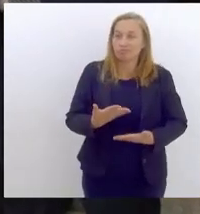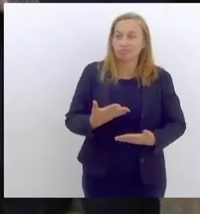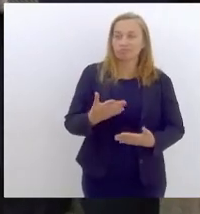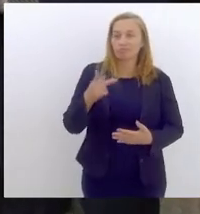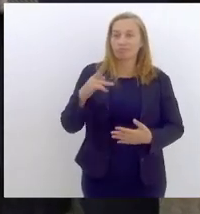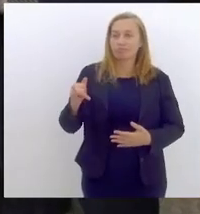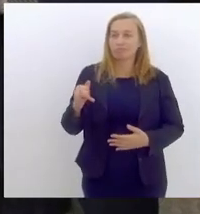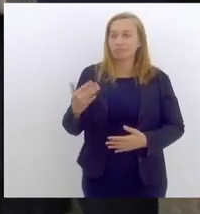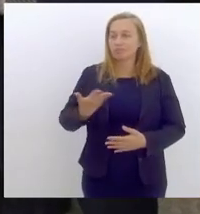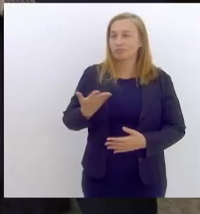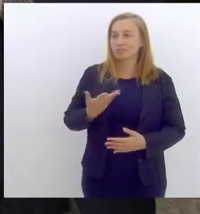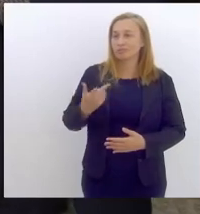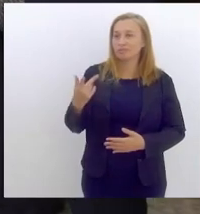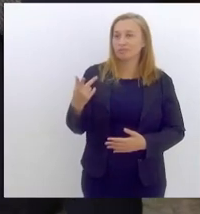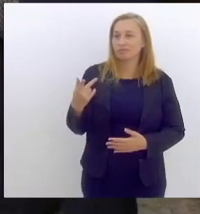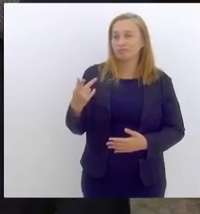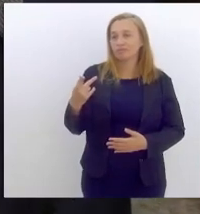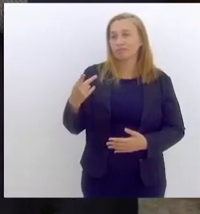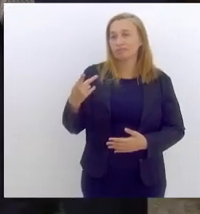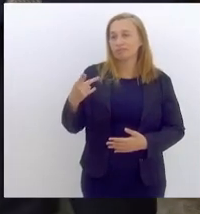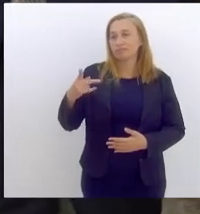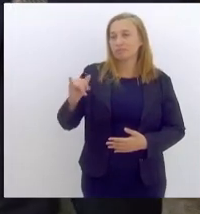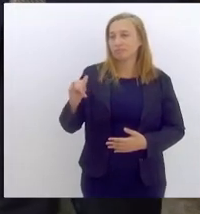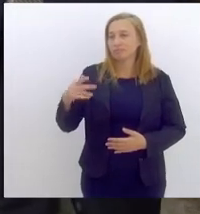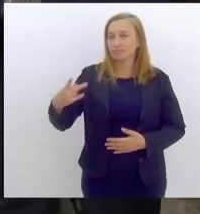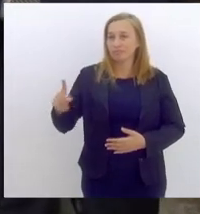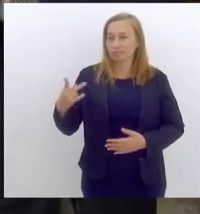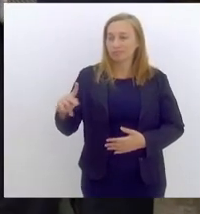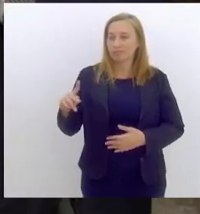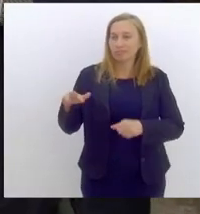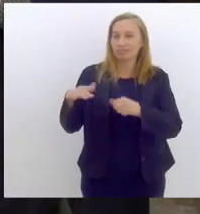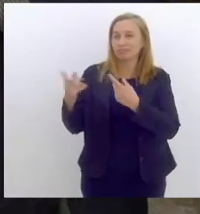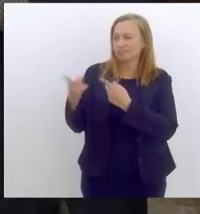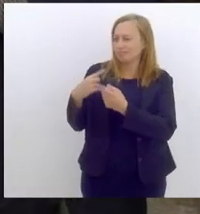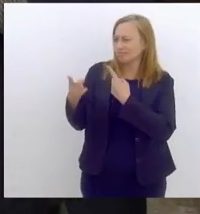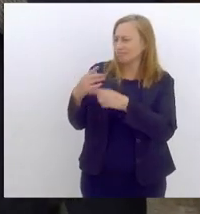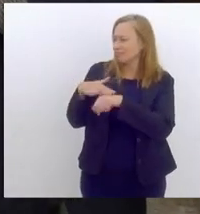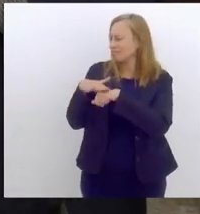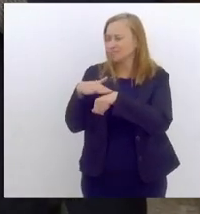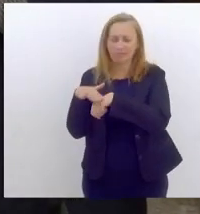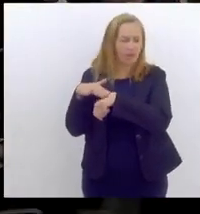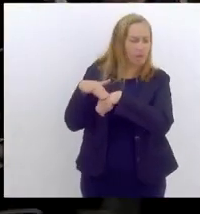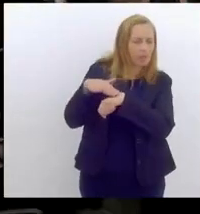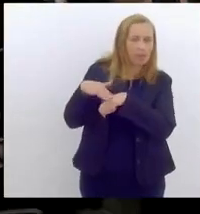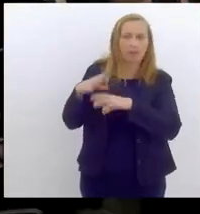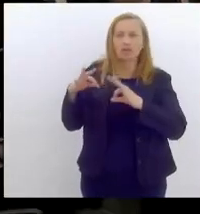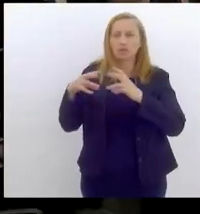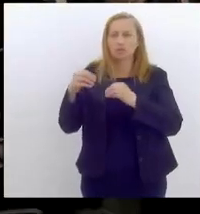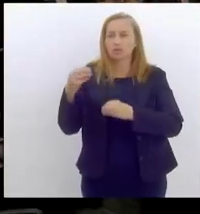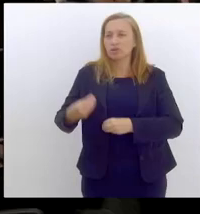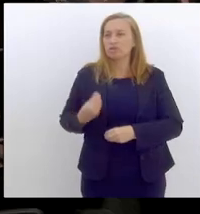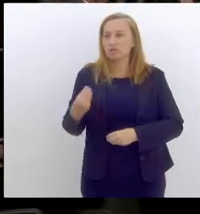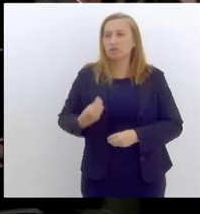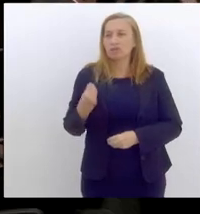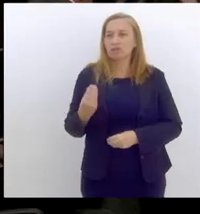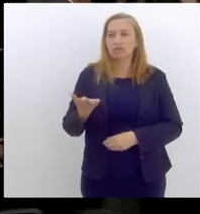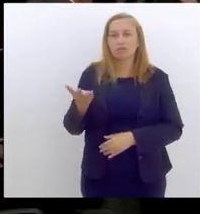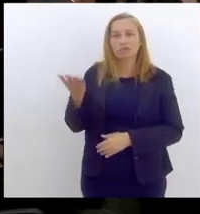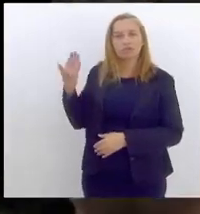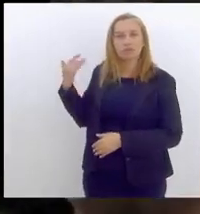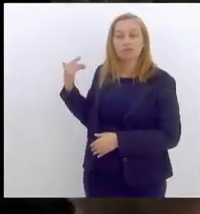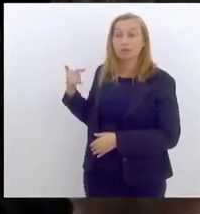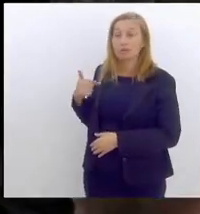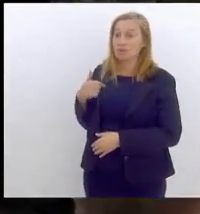colega de infância do pai do deputado, e ali começaram a contar histórias um para o outro, de tudo que viveram na infância. E